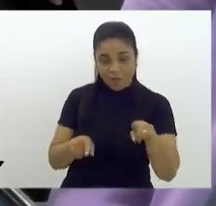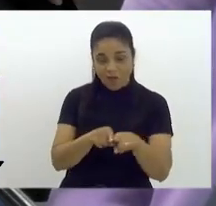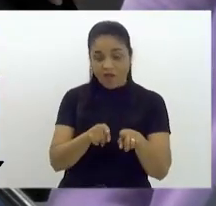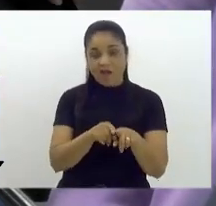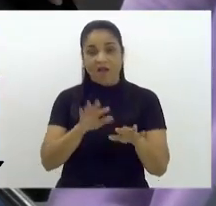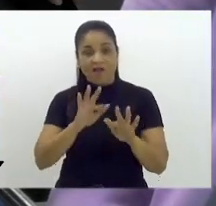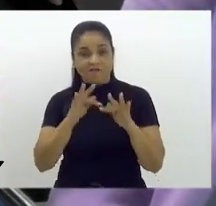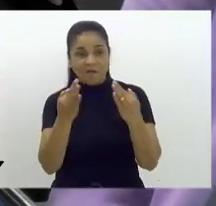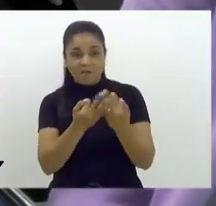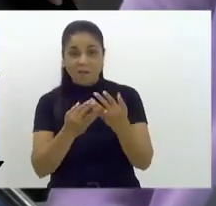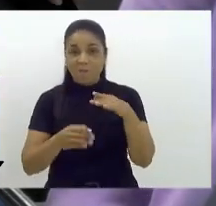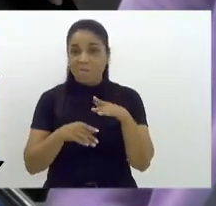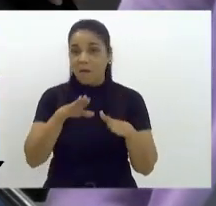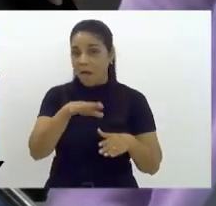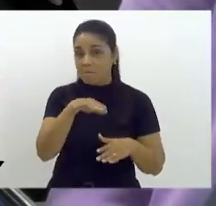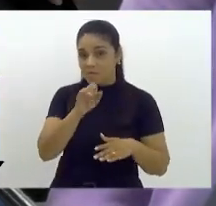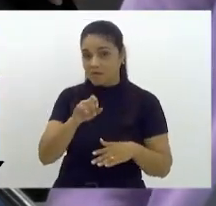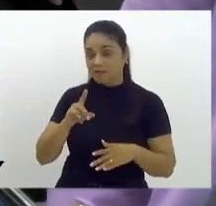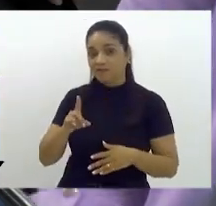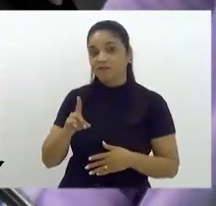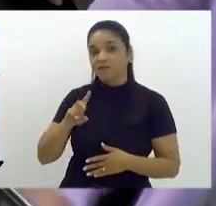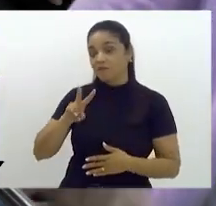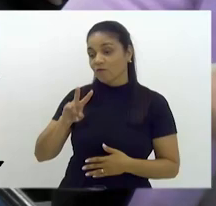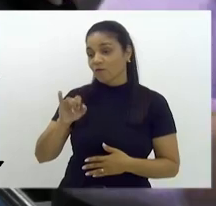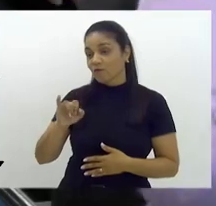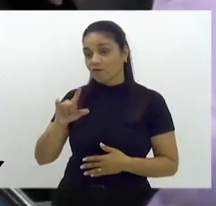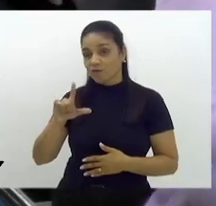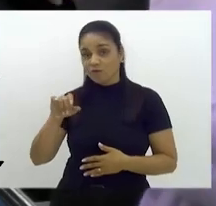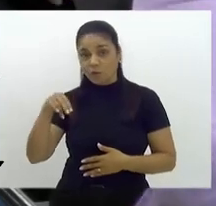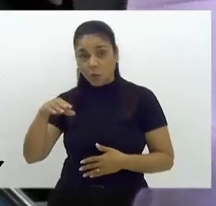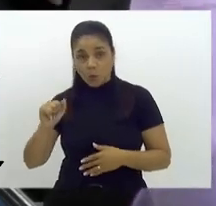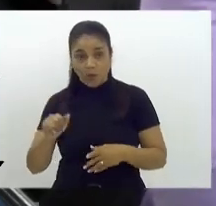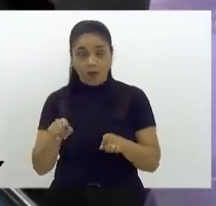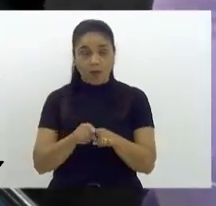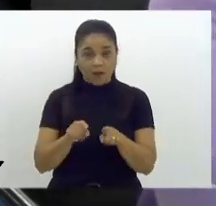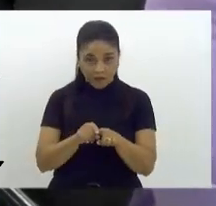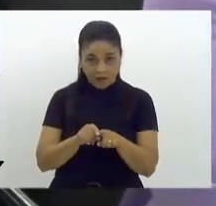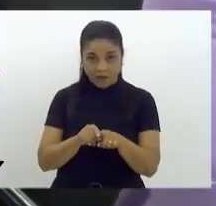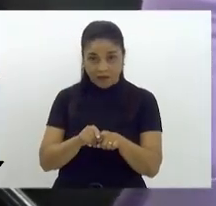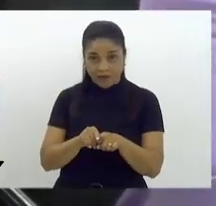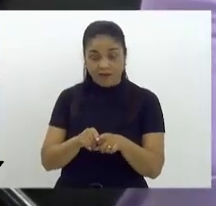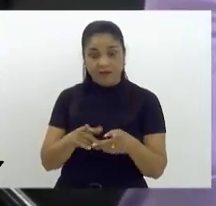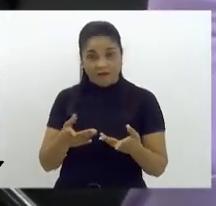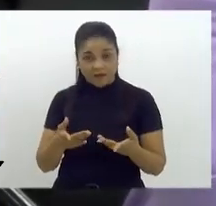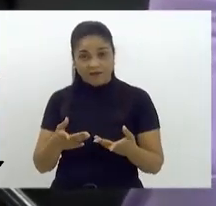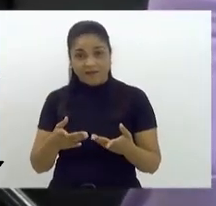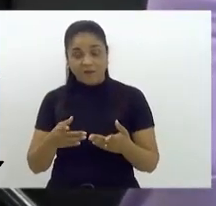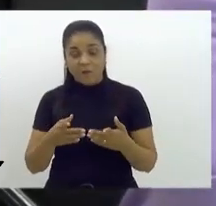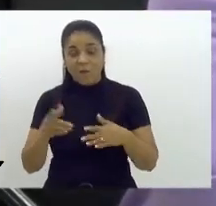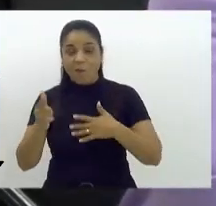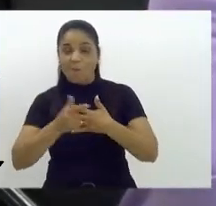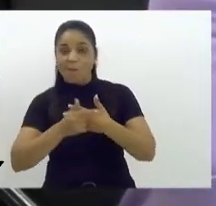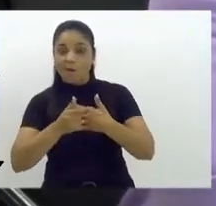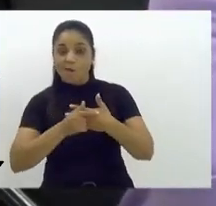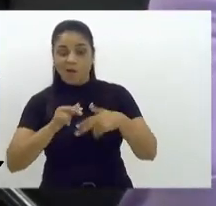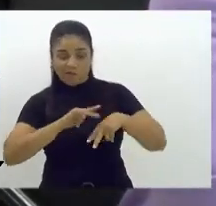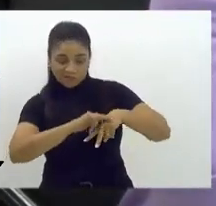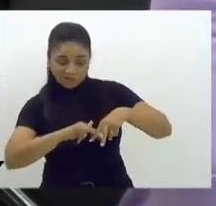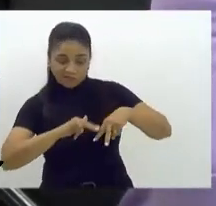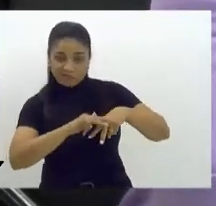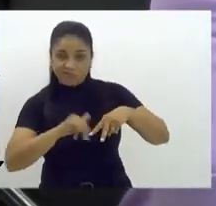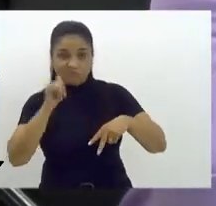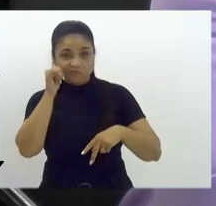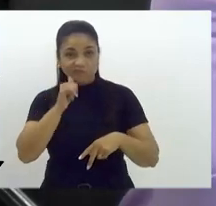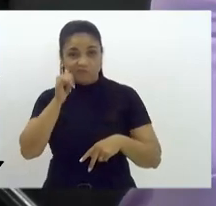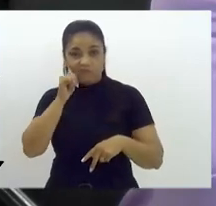Flinstones e é a genera da família Jacksons A diferença é que o papel de gênero feminino ali no